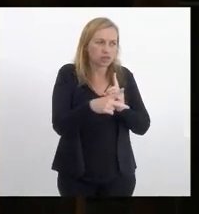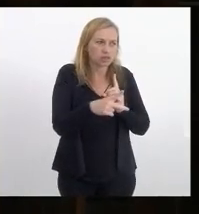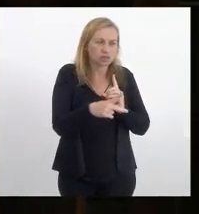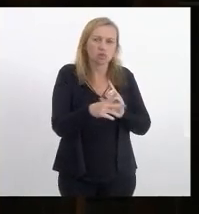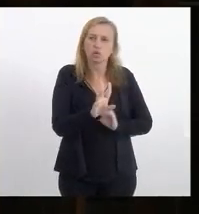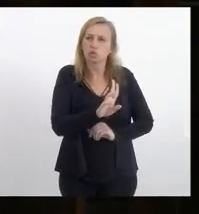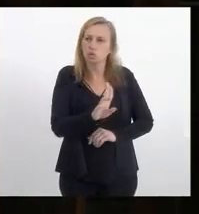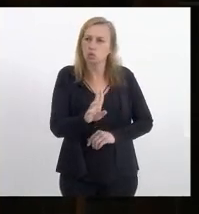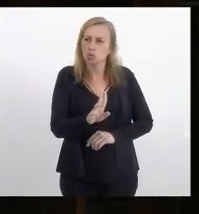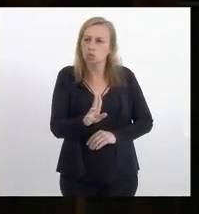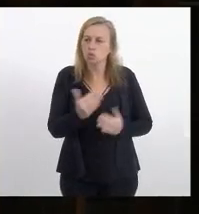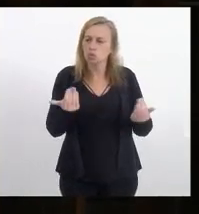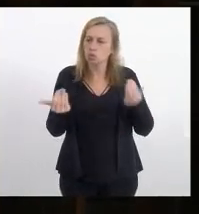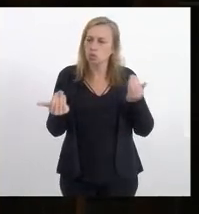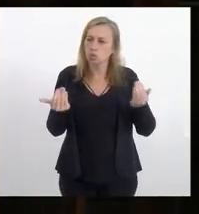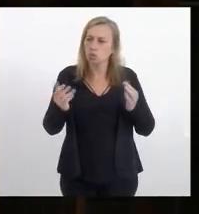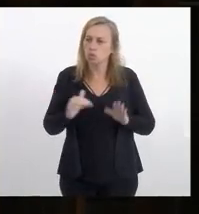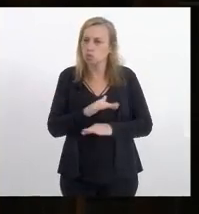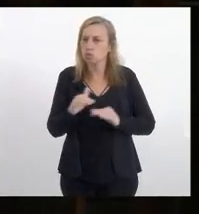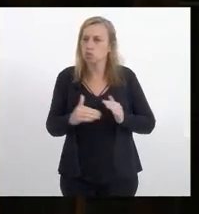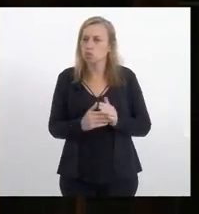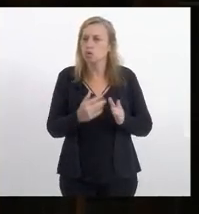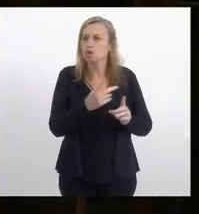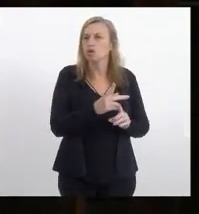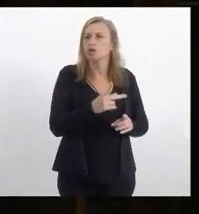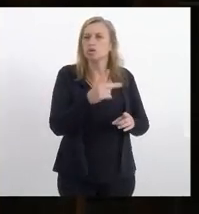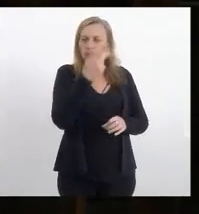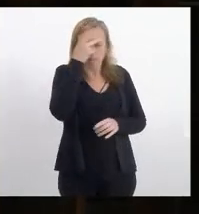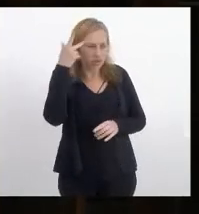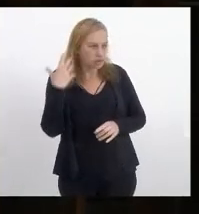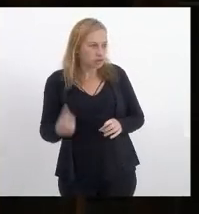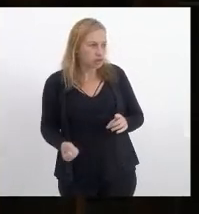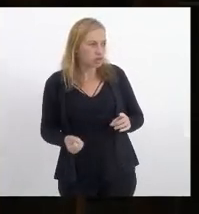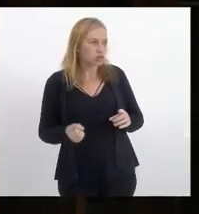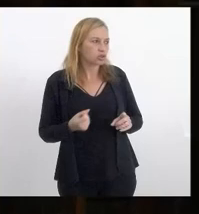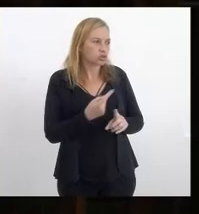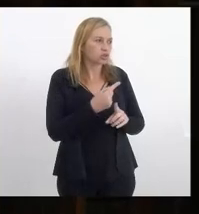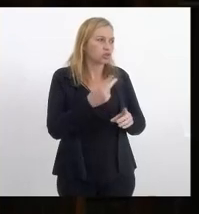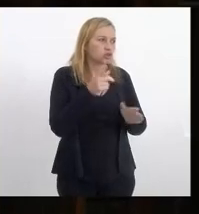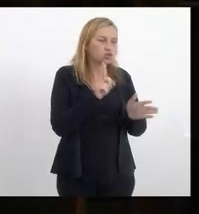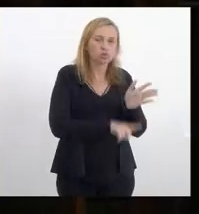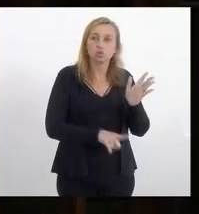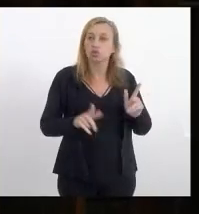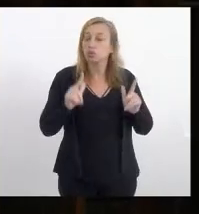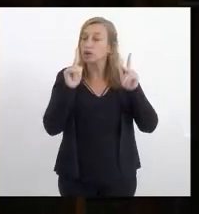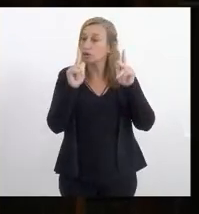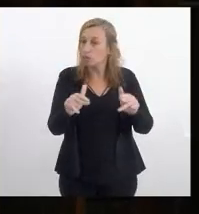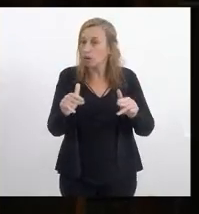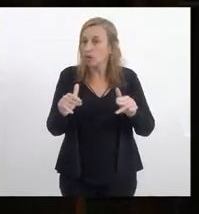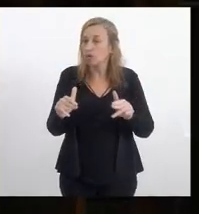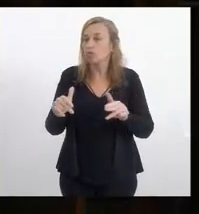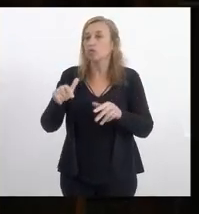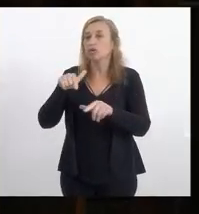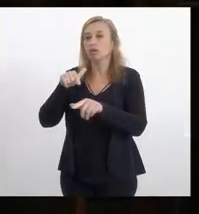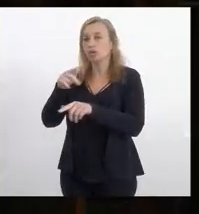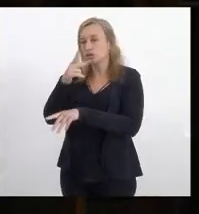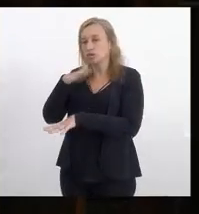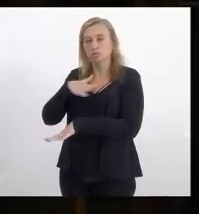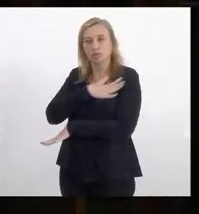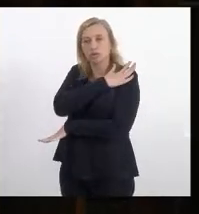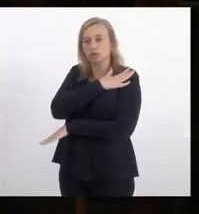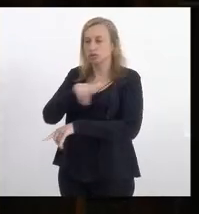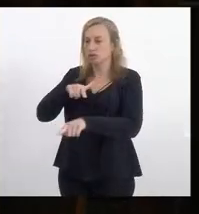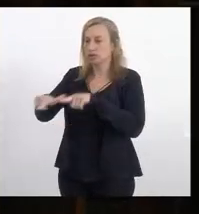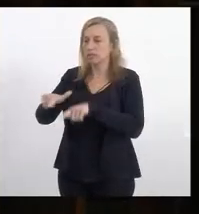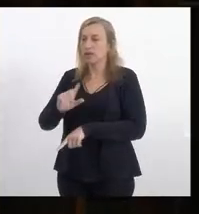isonômico para todas elas estão as pensionistas descontam na mesma alíquota em relação de militares artigos os